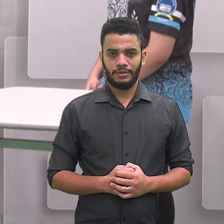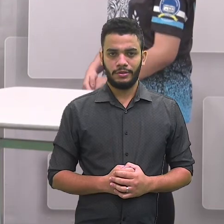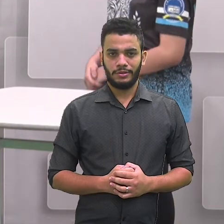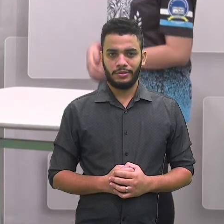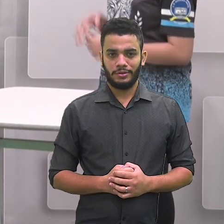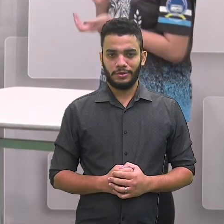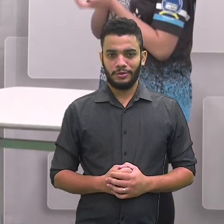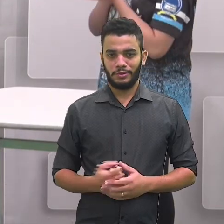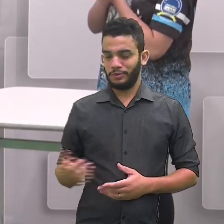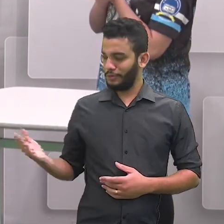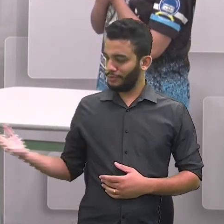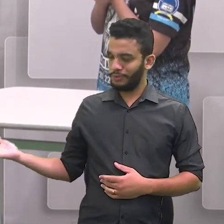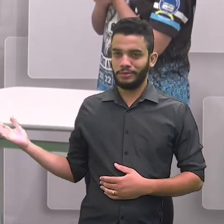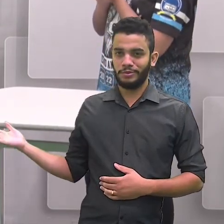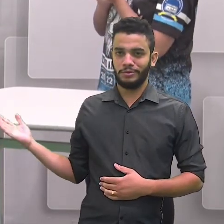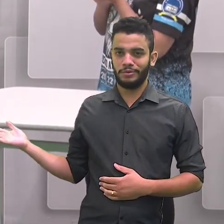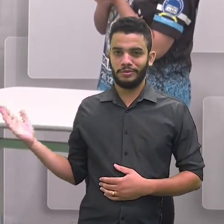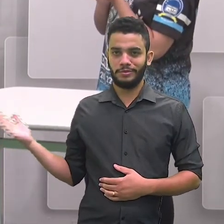Araripe!